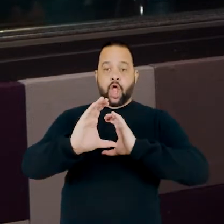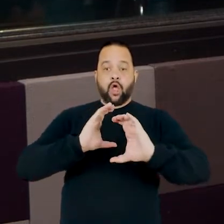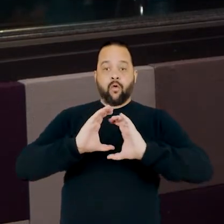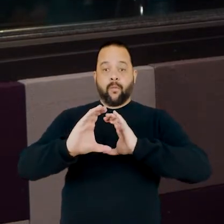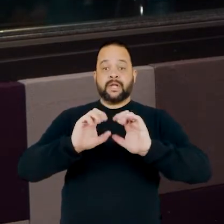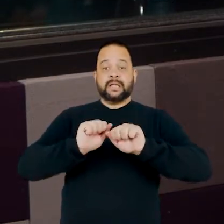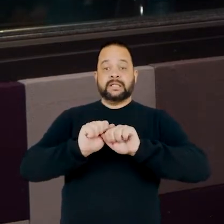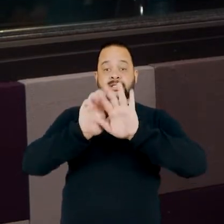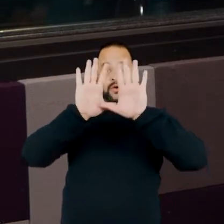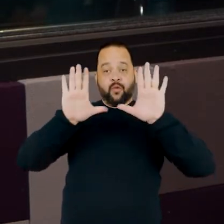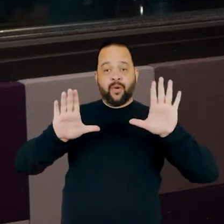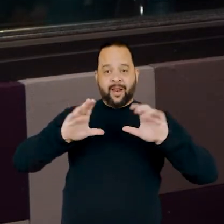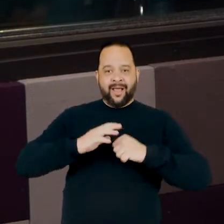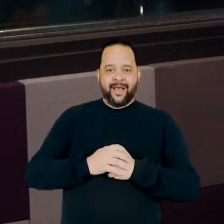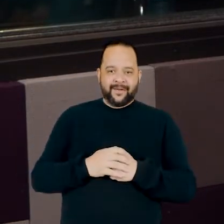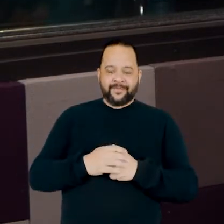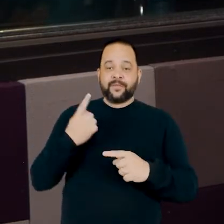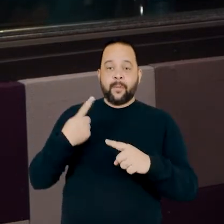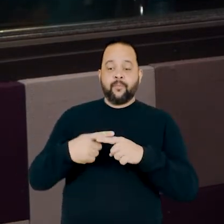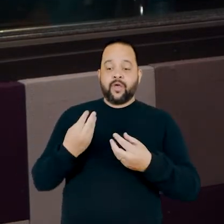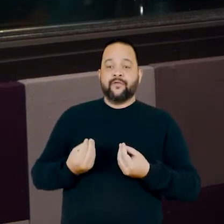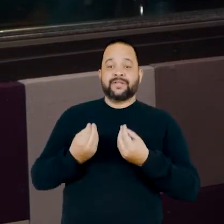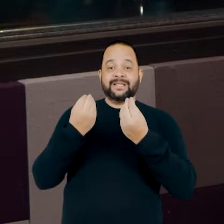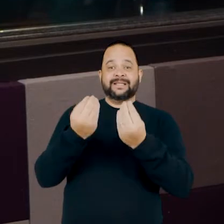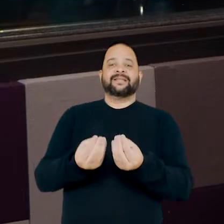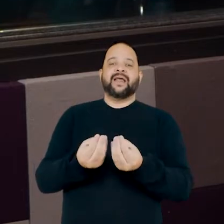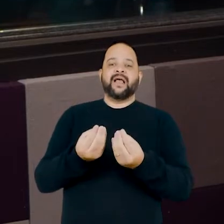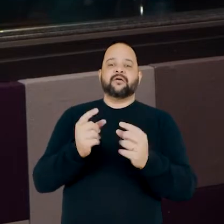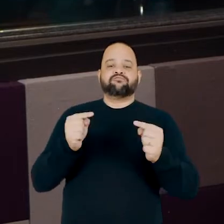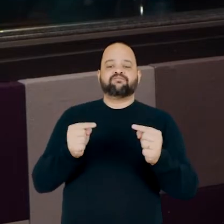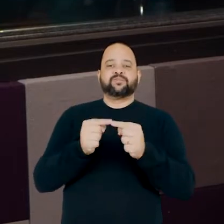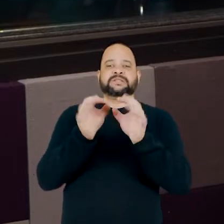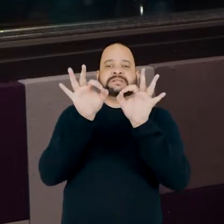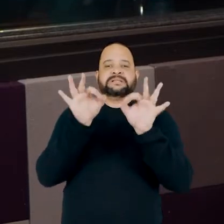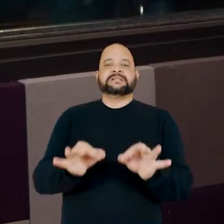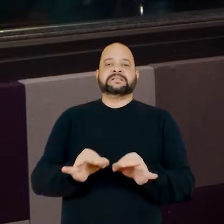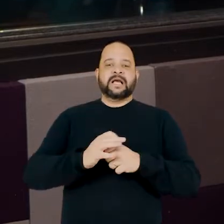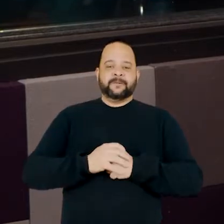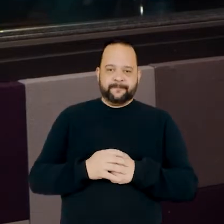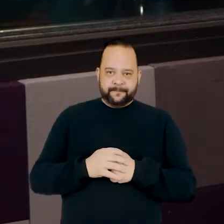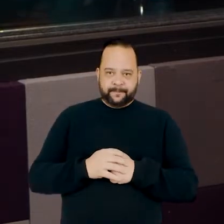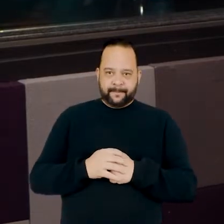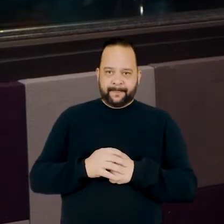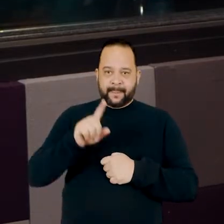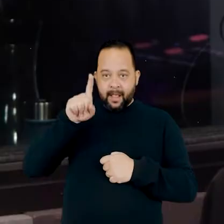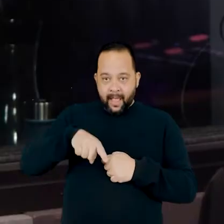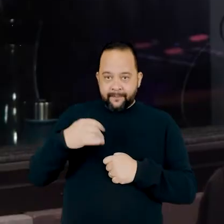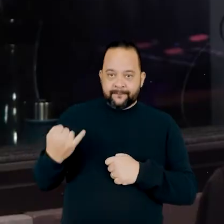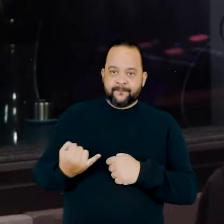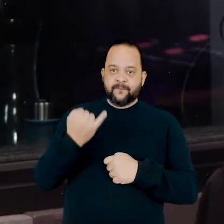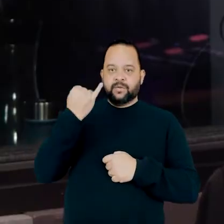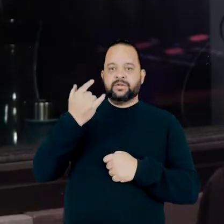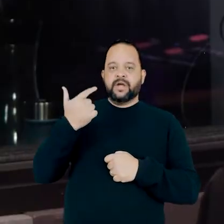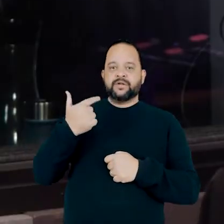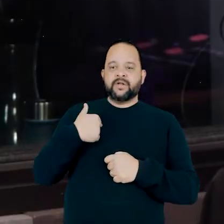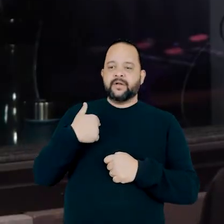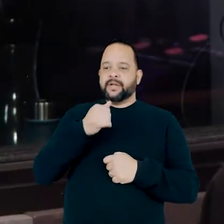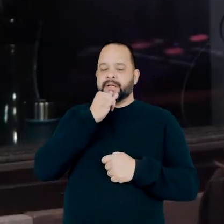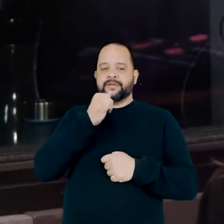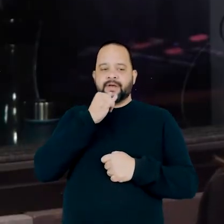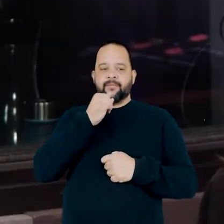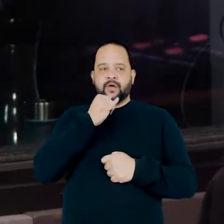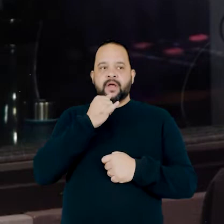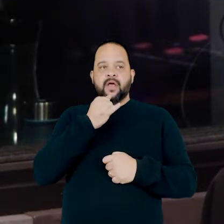eu falo, toda voz importa, porque você entrega a comunicação certeira, né? É uma mensagem que você passa com clareza,